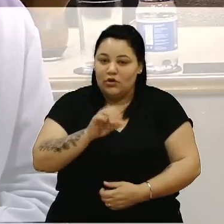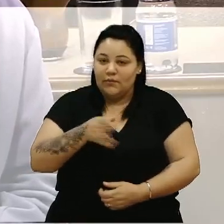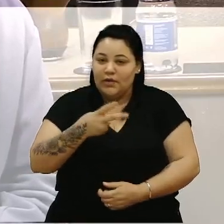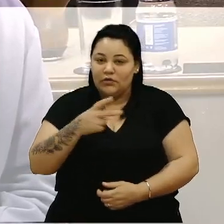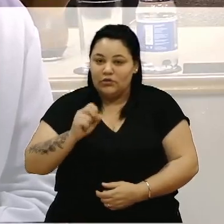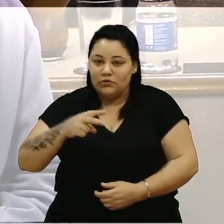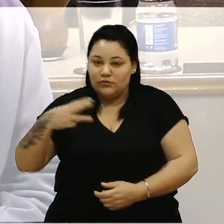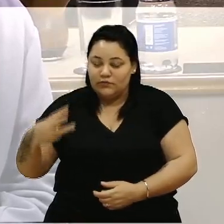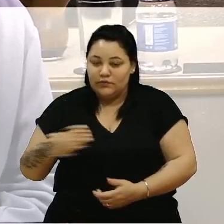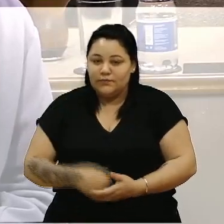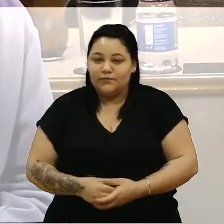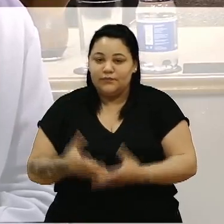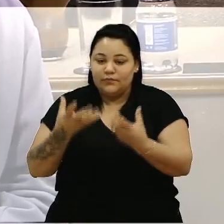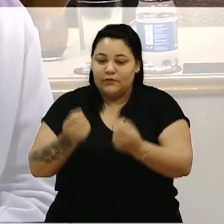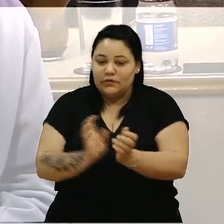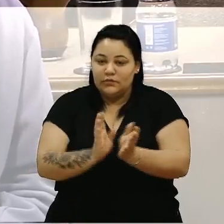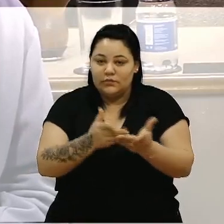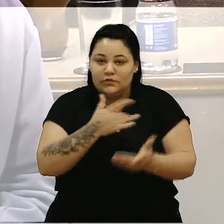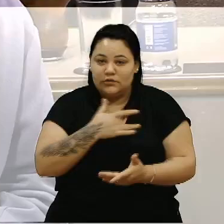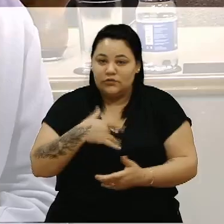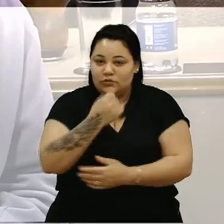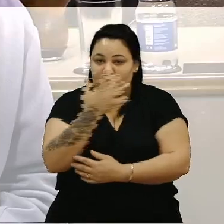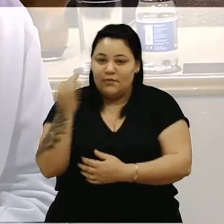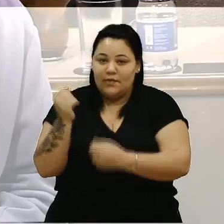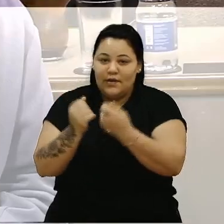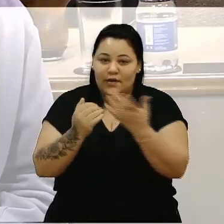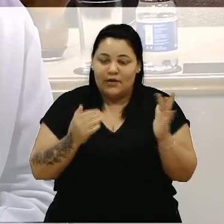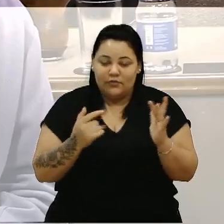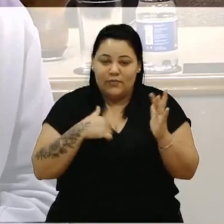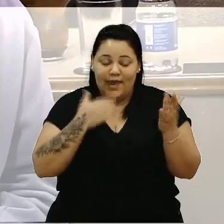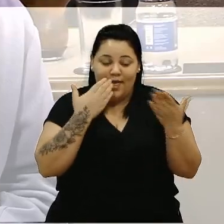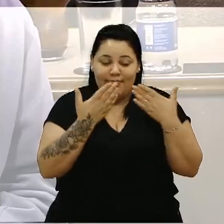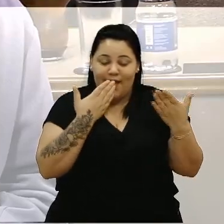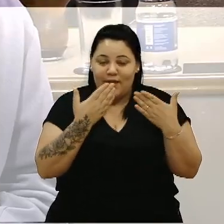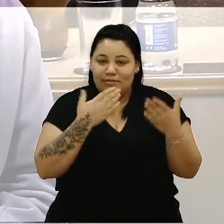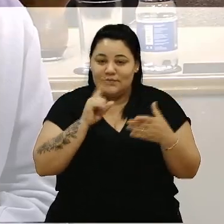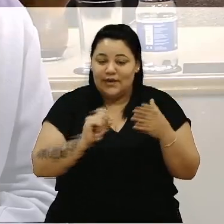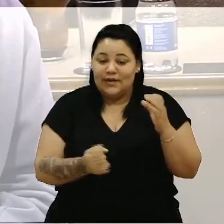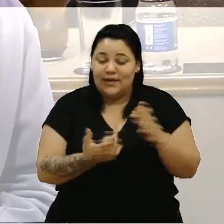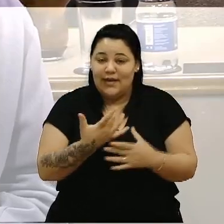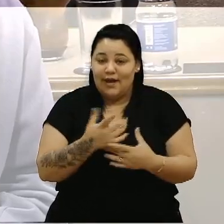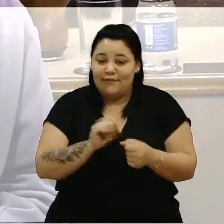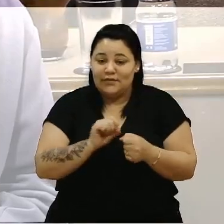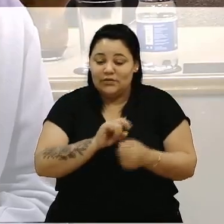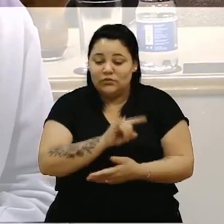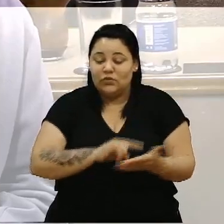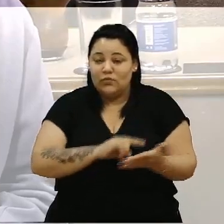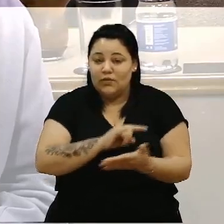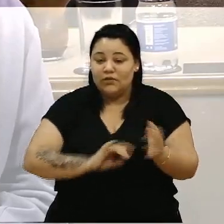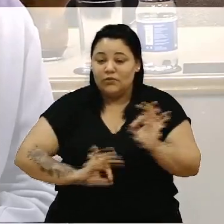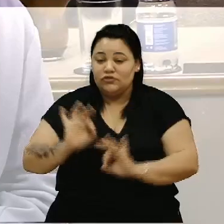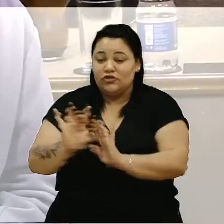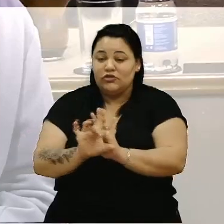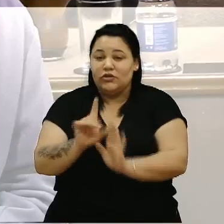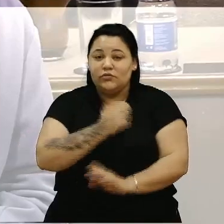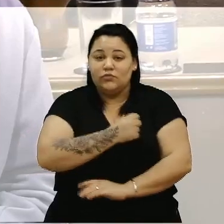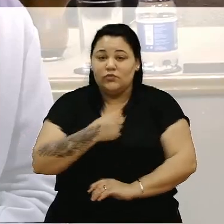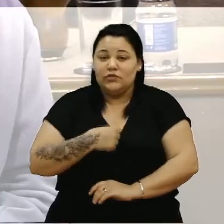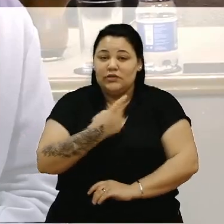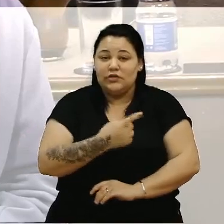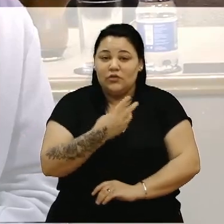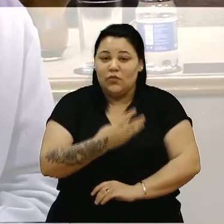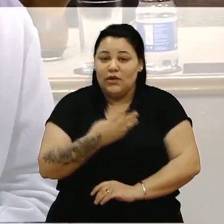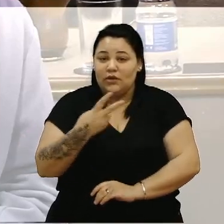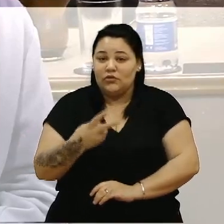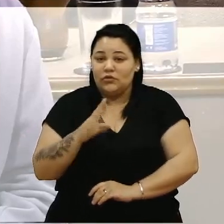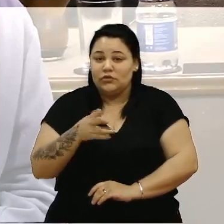189/2023. Recebe-se a Comissão de Saúde e Meio Ambiente para análise e emissão de parecer o projeto de lei número 142/2023, do